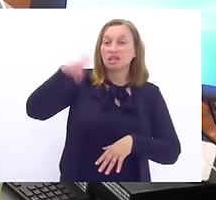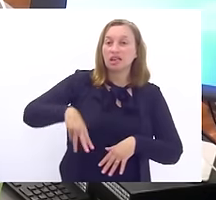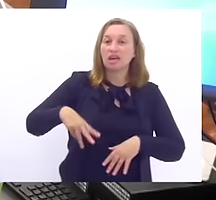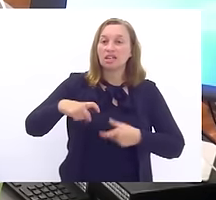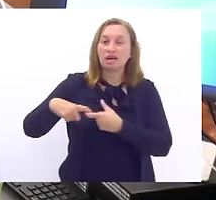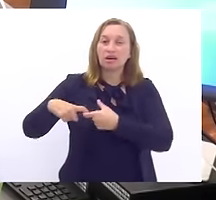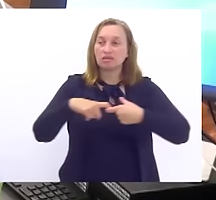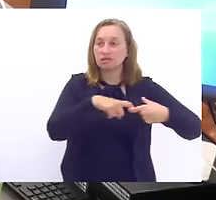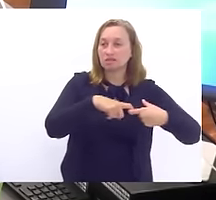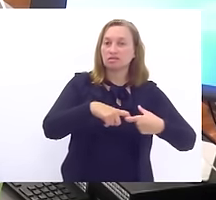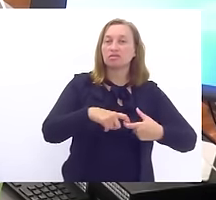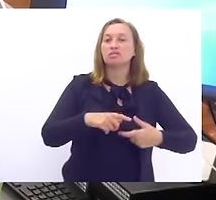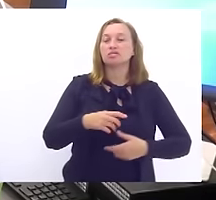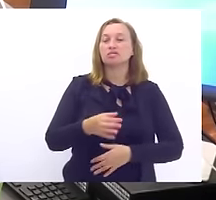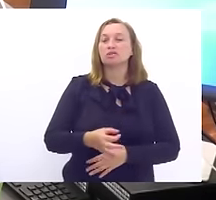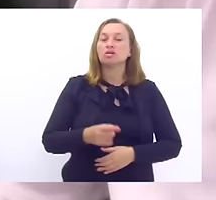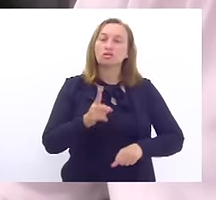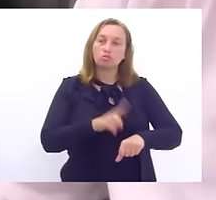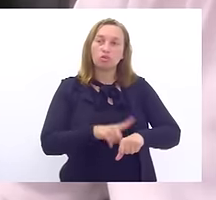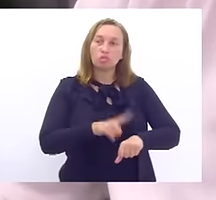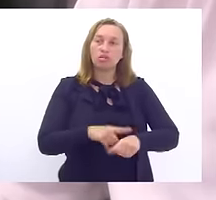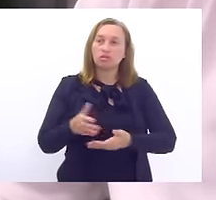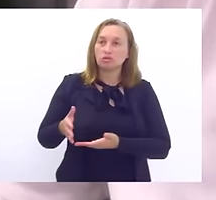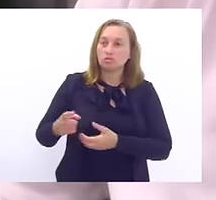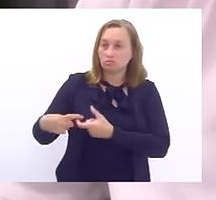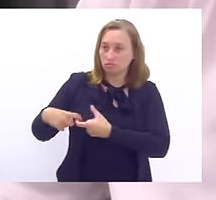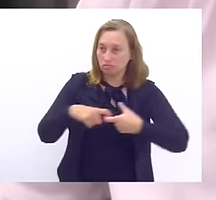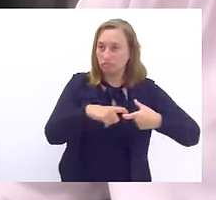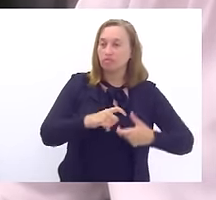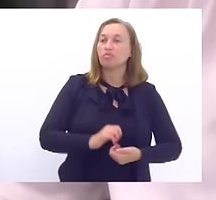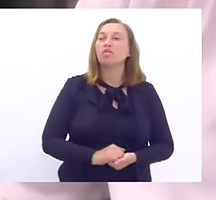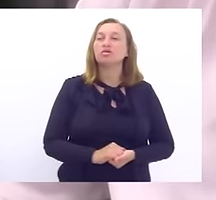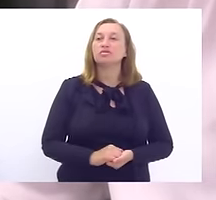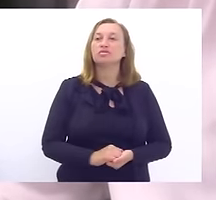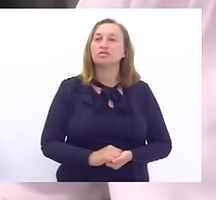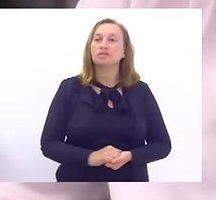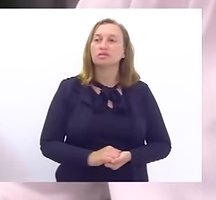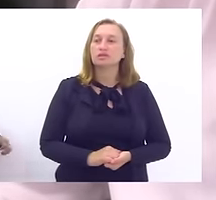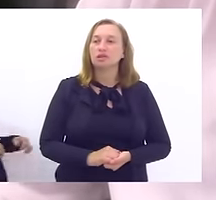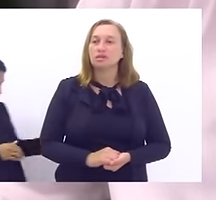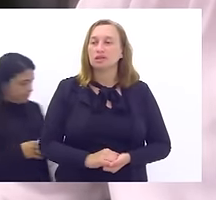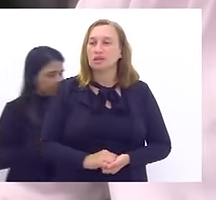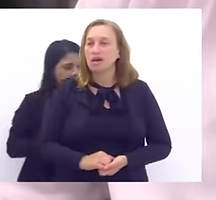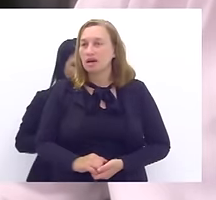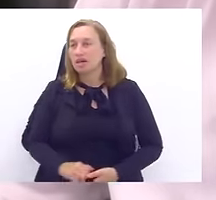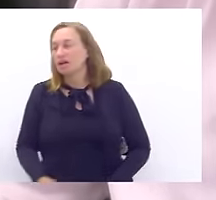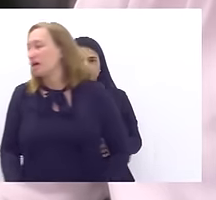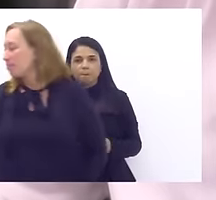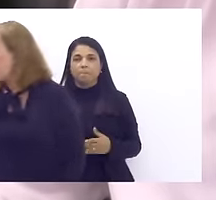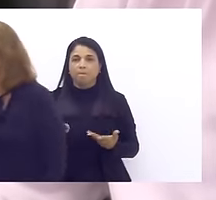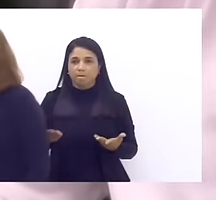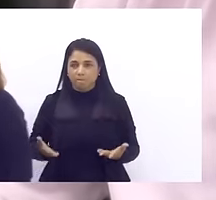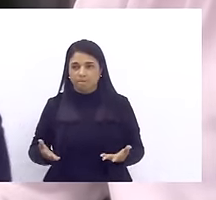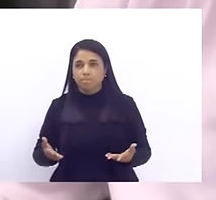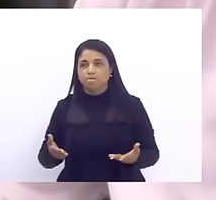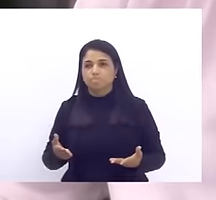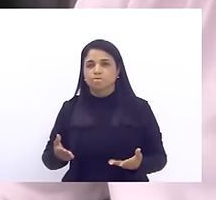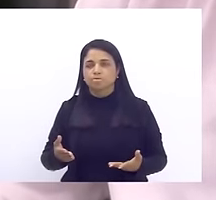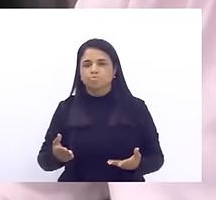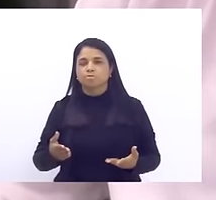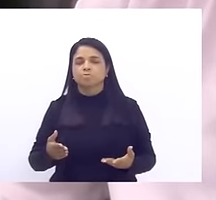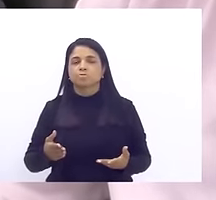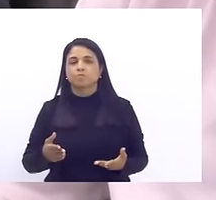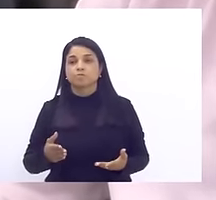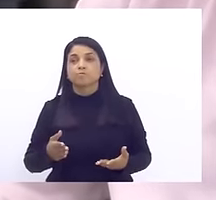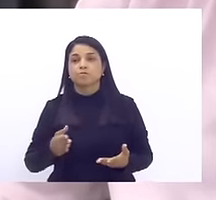recolhimento no momento do recolhimento a pele fornece o senhor